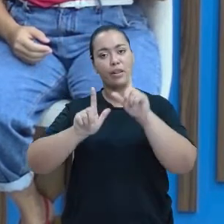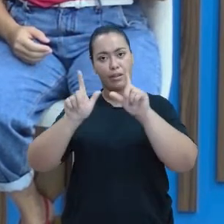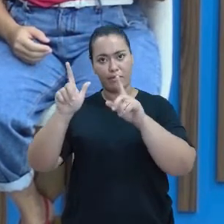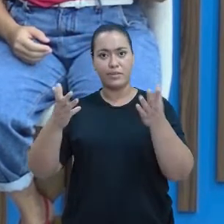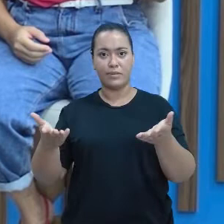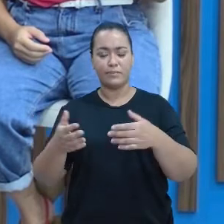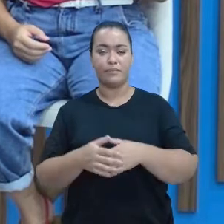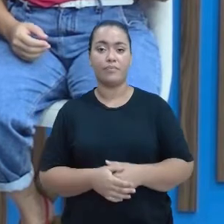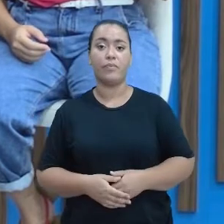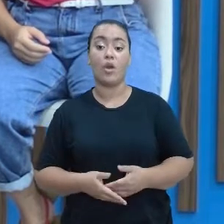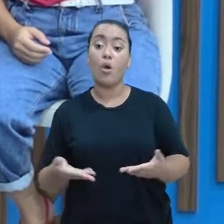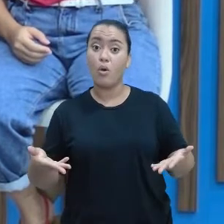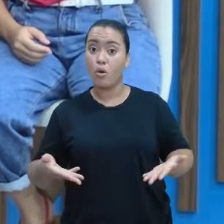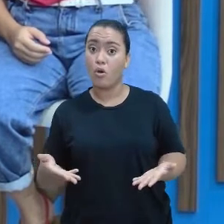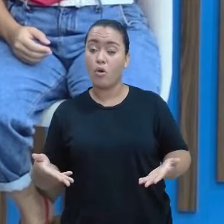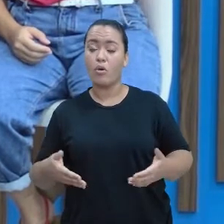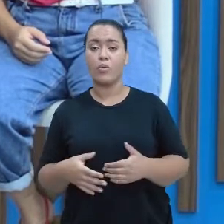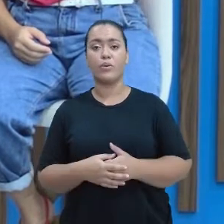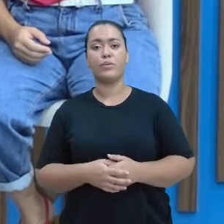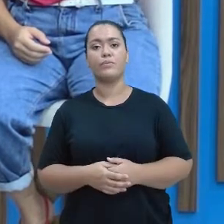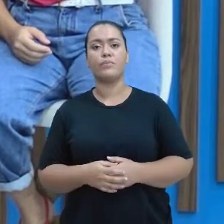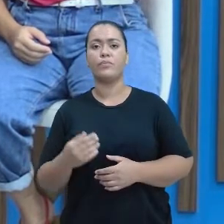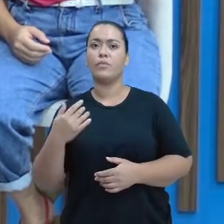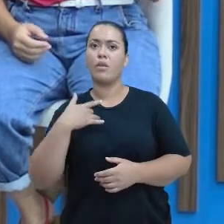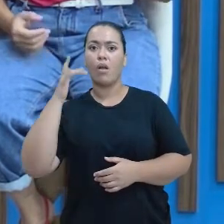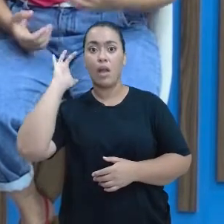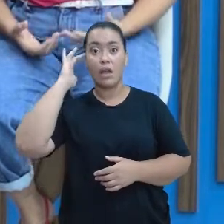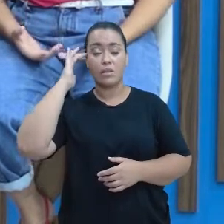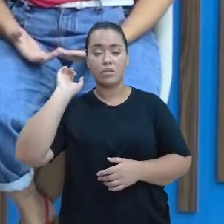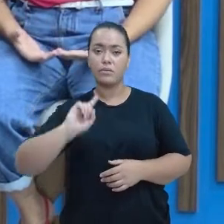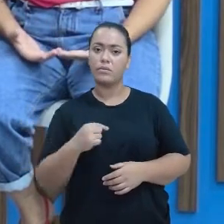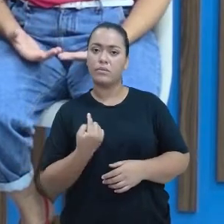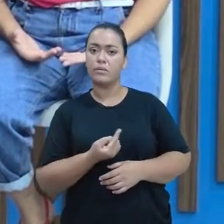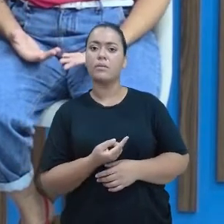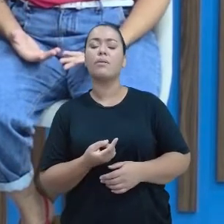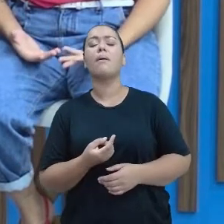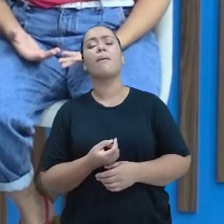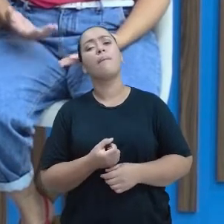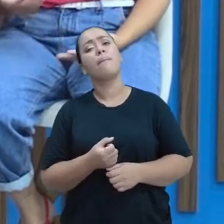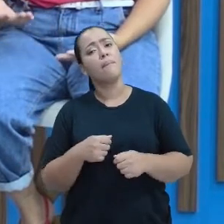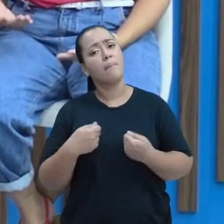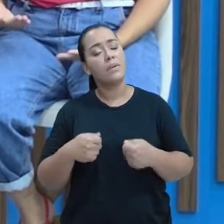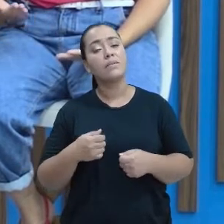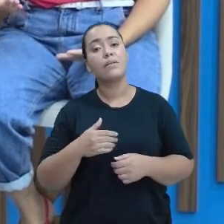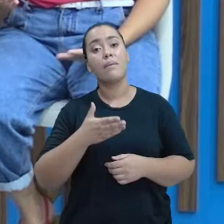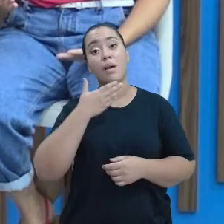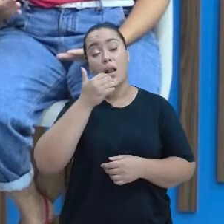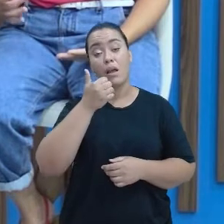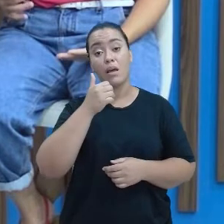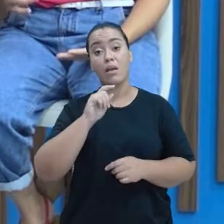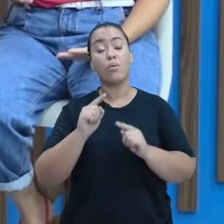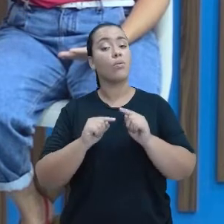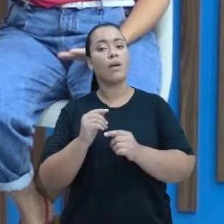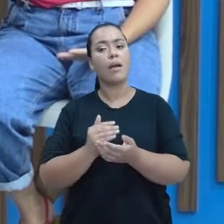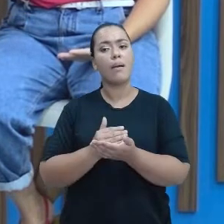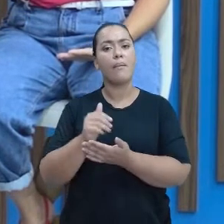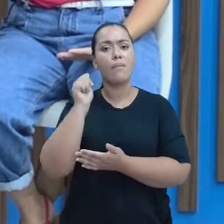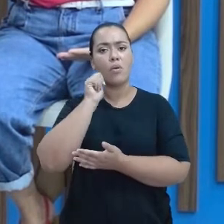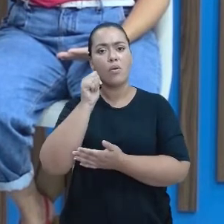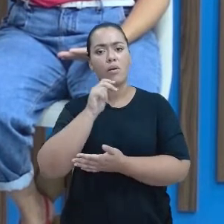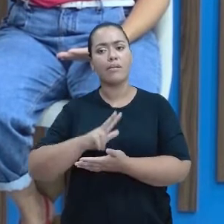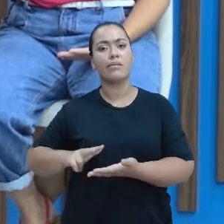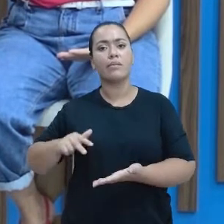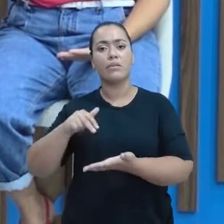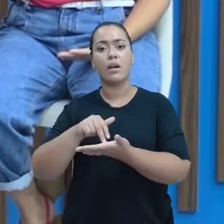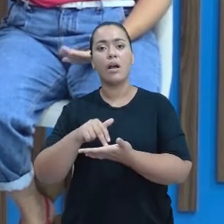Então, hoje em dia, eu acho que a gente poderia melhorar isso a partir do momento que as mulheres abrem